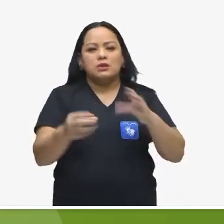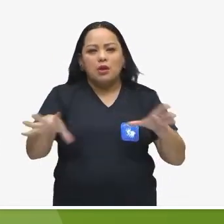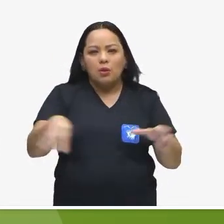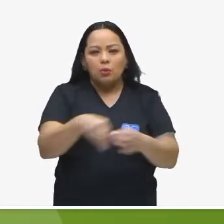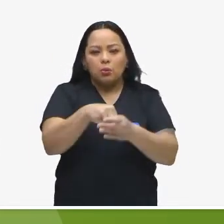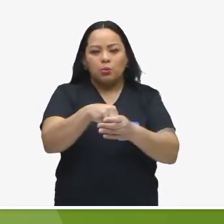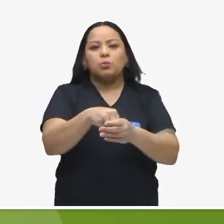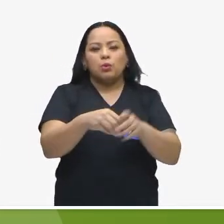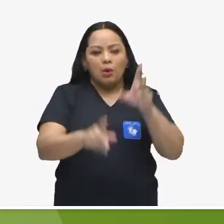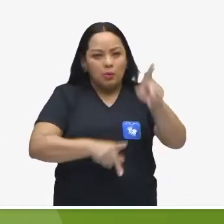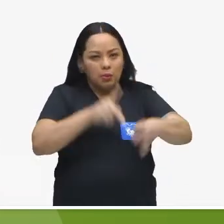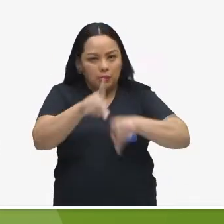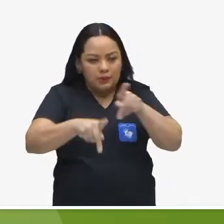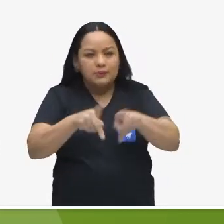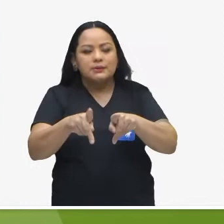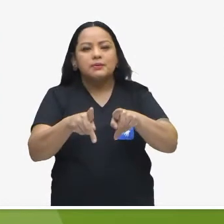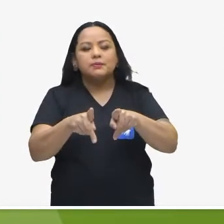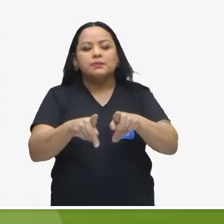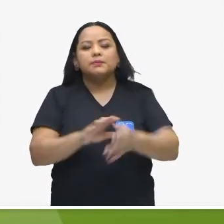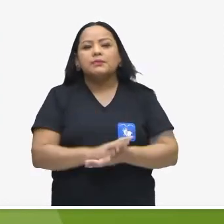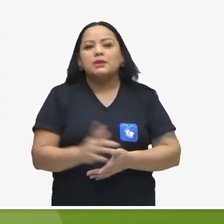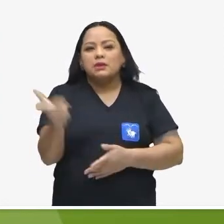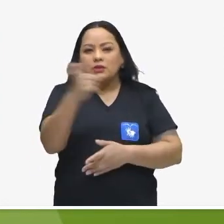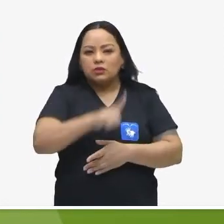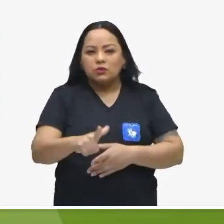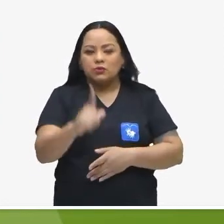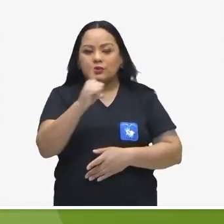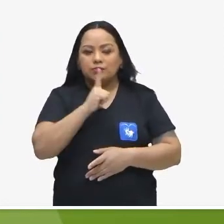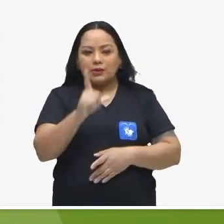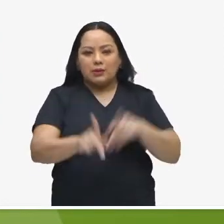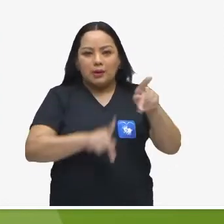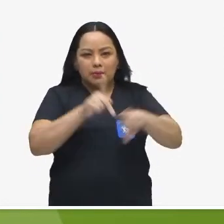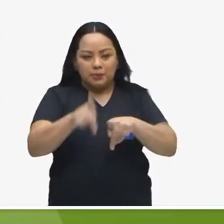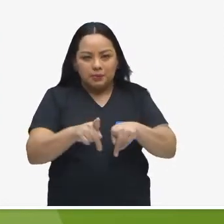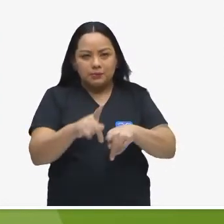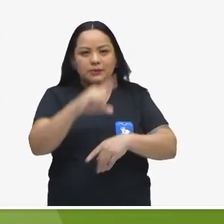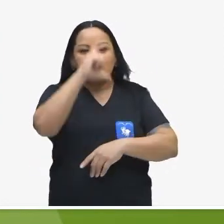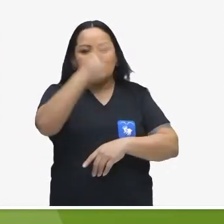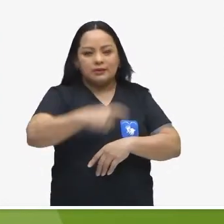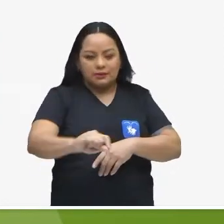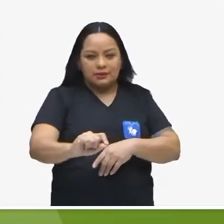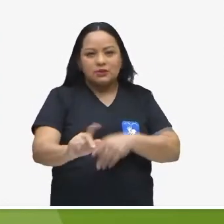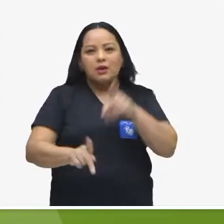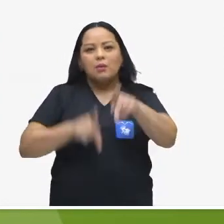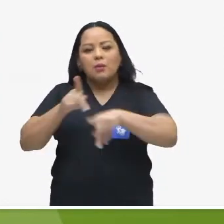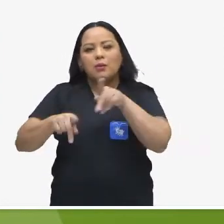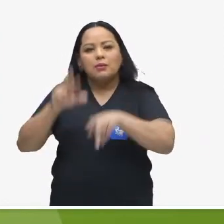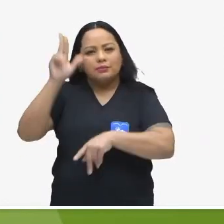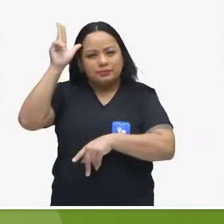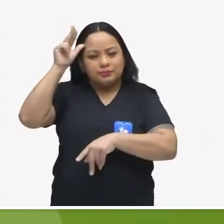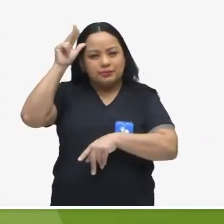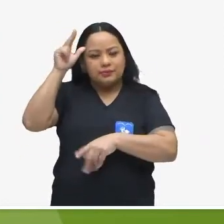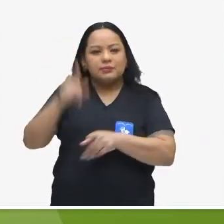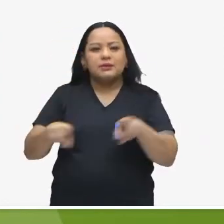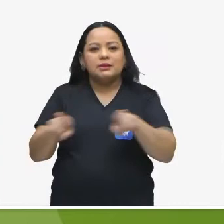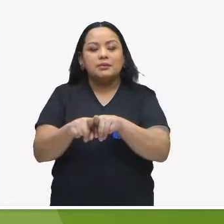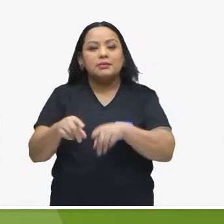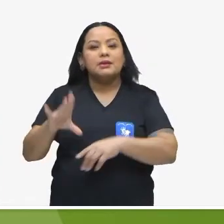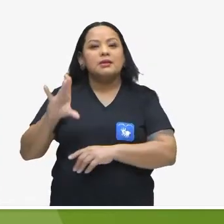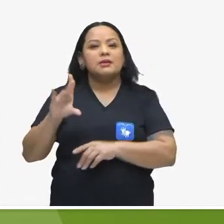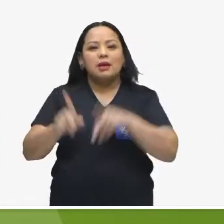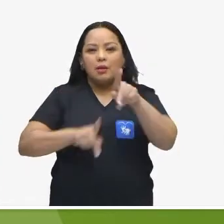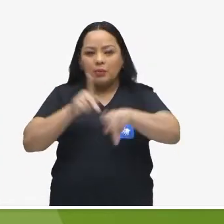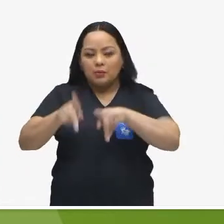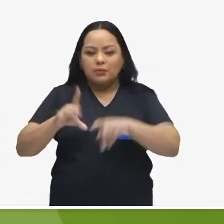pelas populações. Então, mais uma vez, eu tenho a população dos elefantes, a população das zebras e ali atrás eu